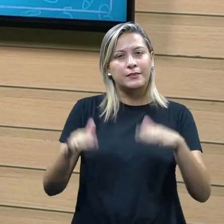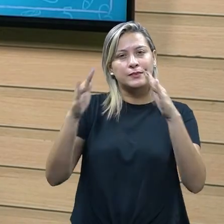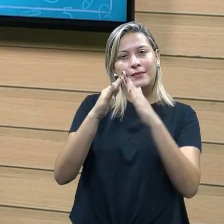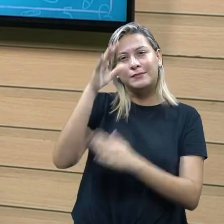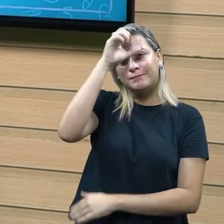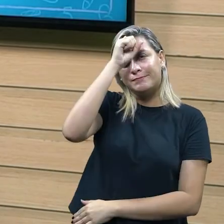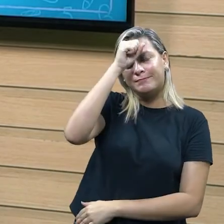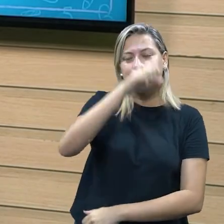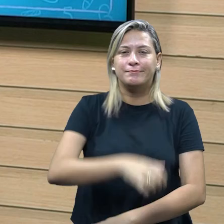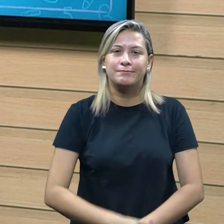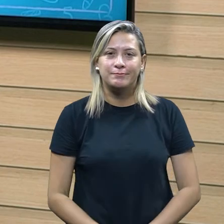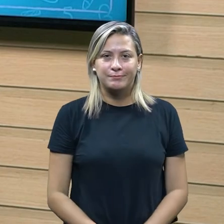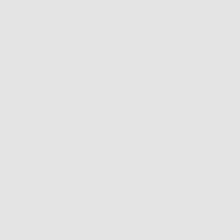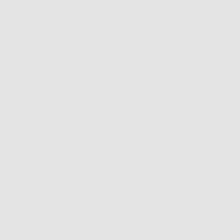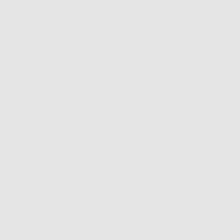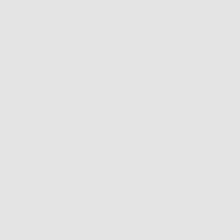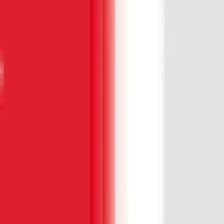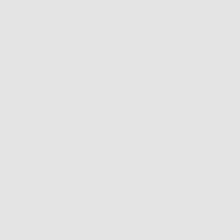casa aprendendo.